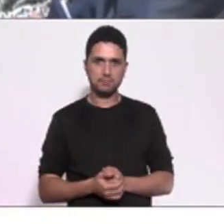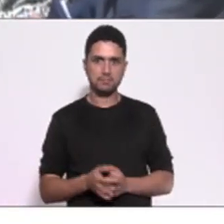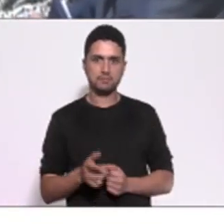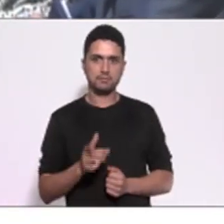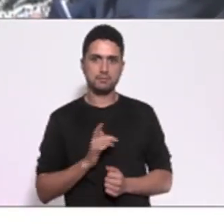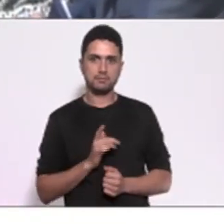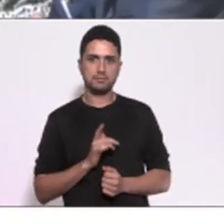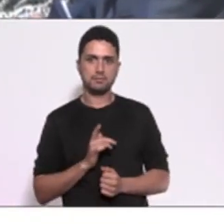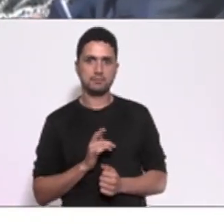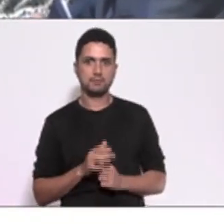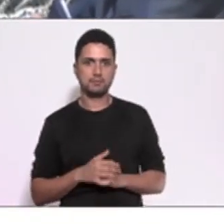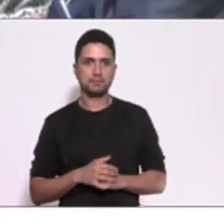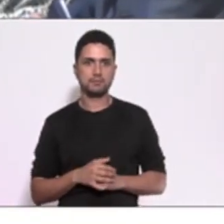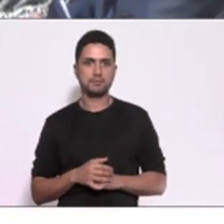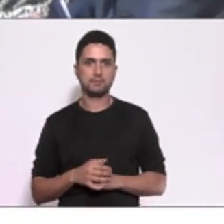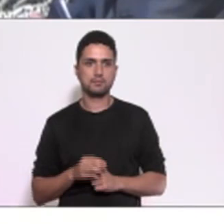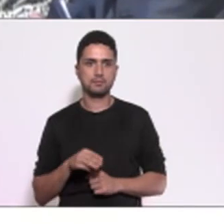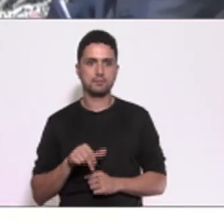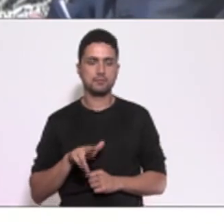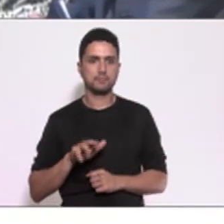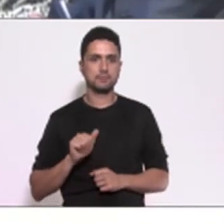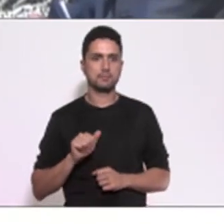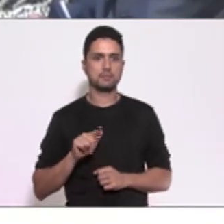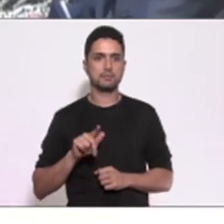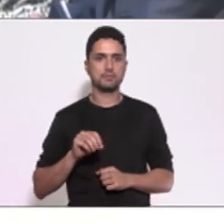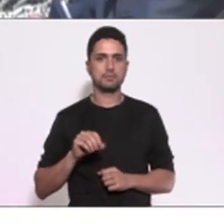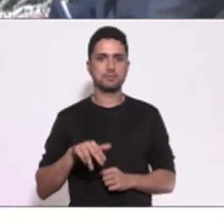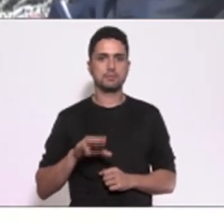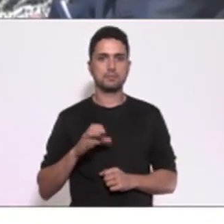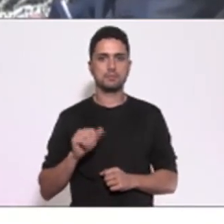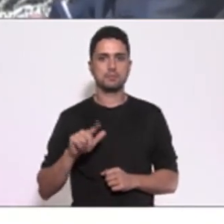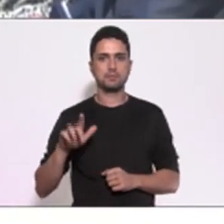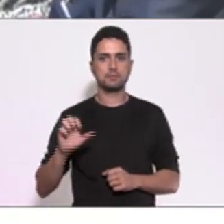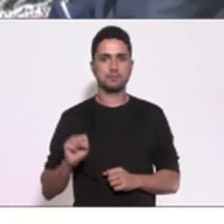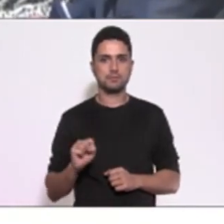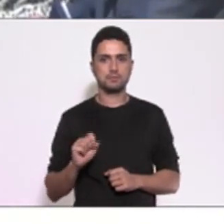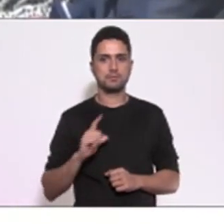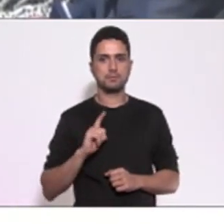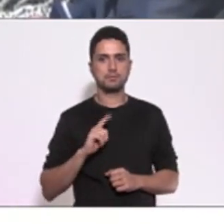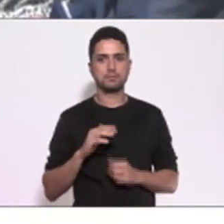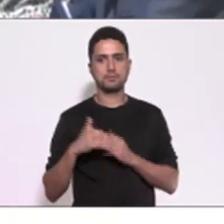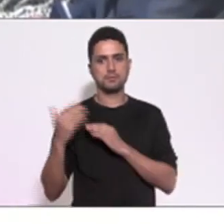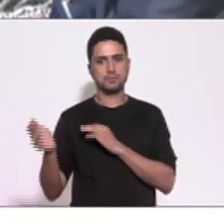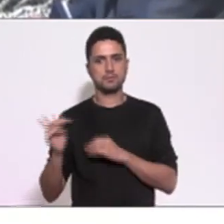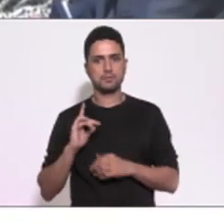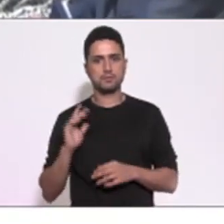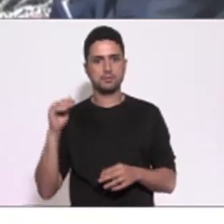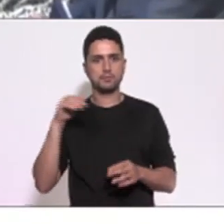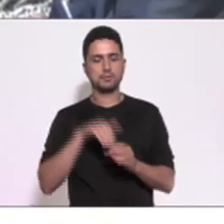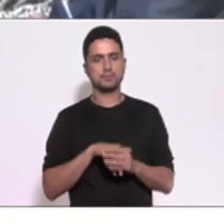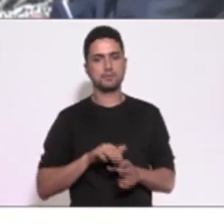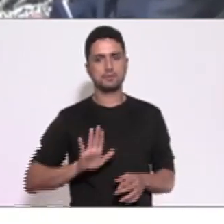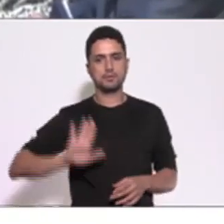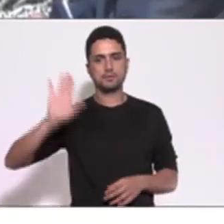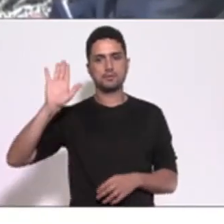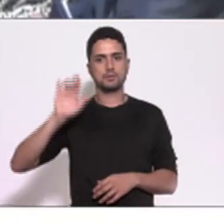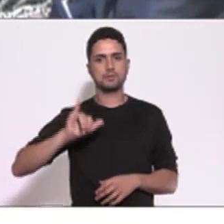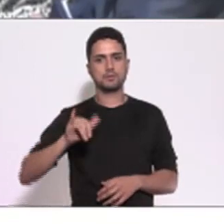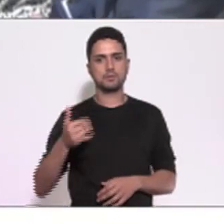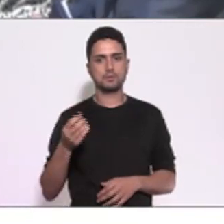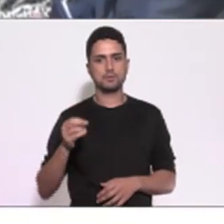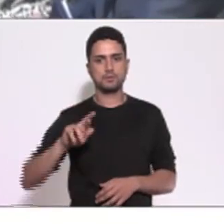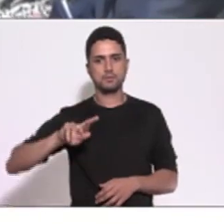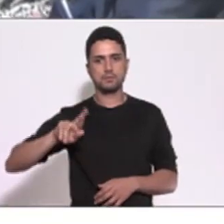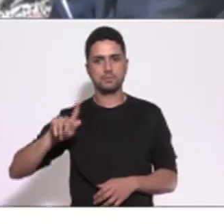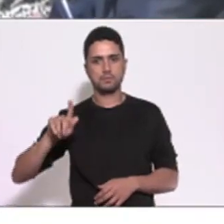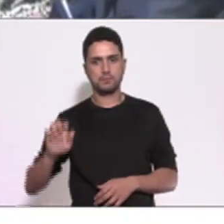prêmio Dandara para Ana Maria Gonçalves. Parecer da Comissão de Normas Internas e Proposições Externas, favorável, relator Jorge Felipe Neto. Em discussão, não havendo quem queira discutir, encerrada a